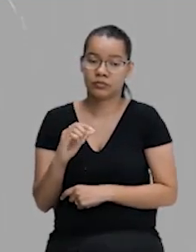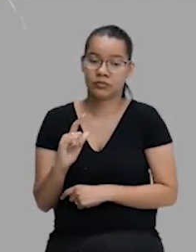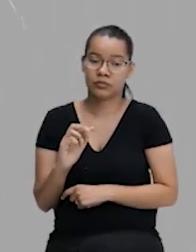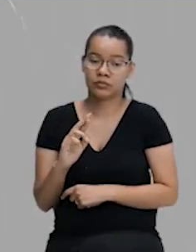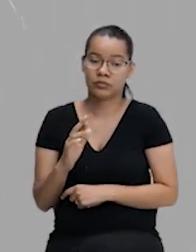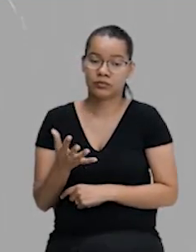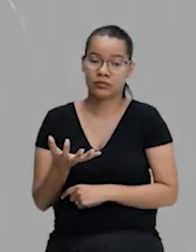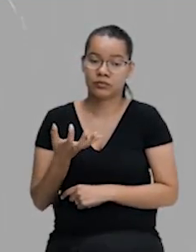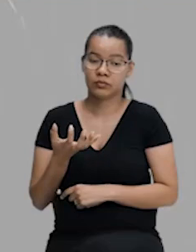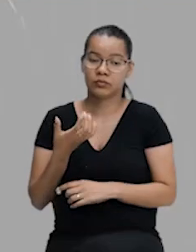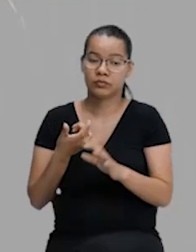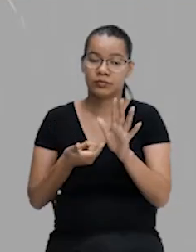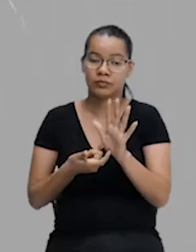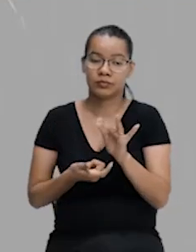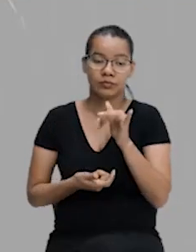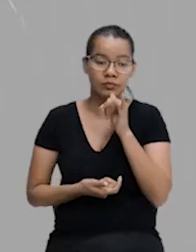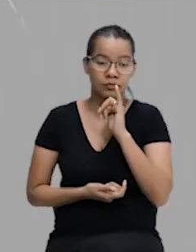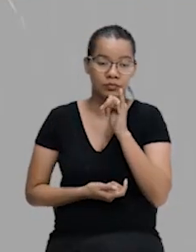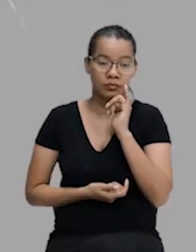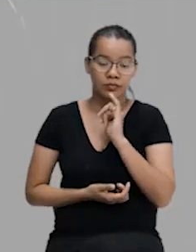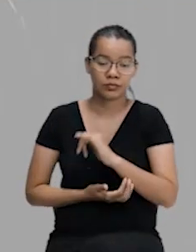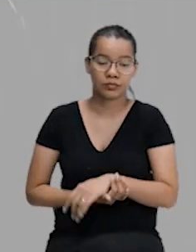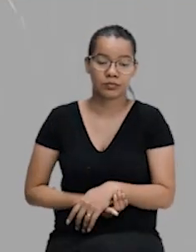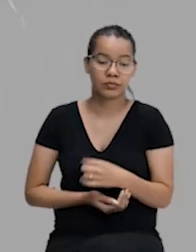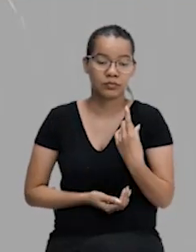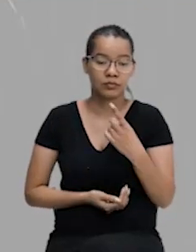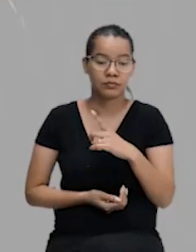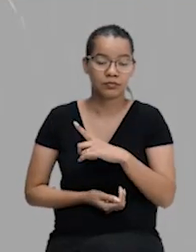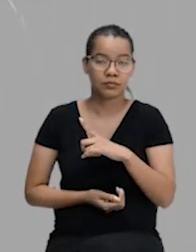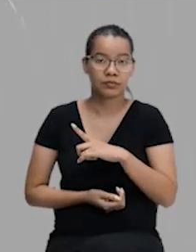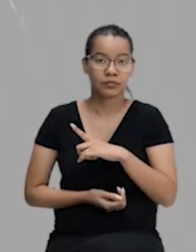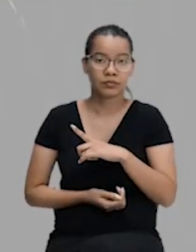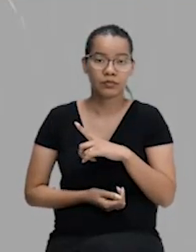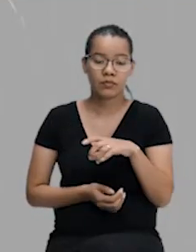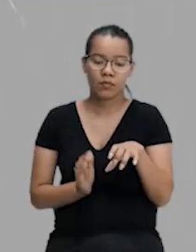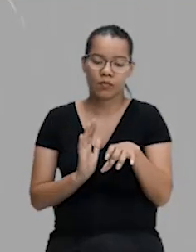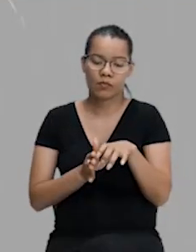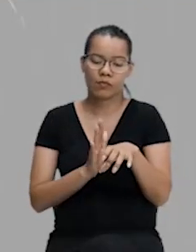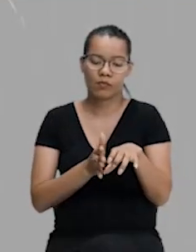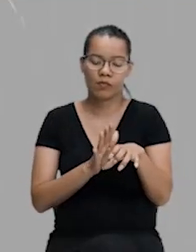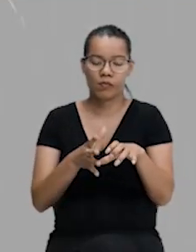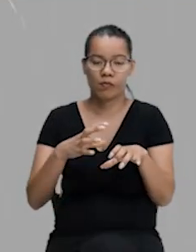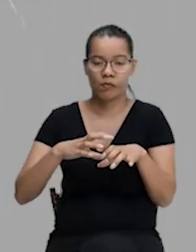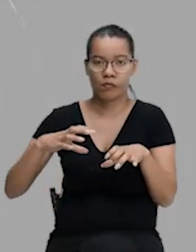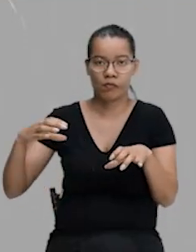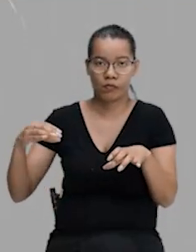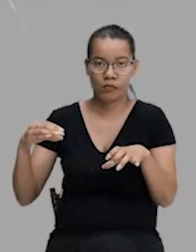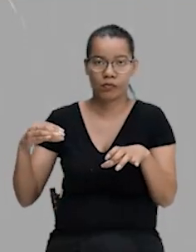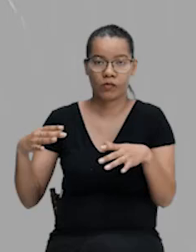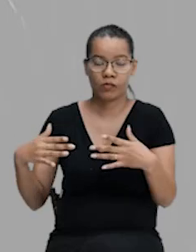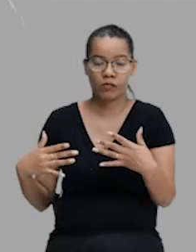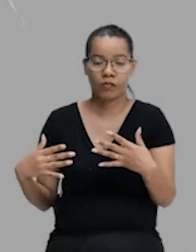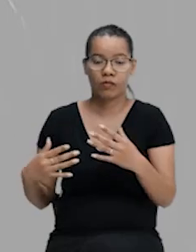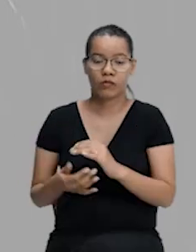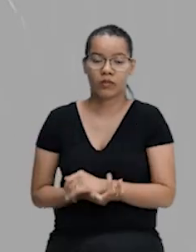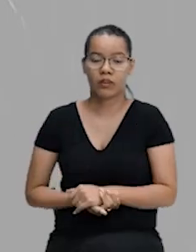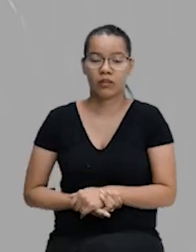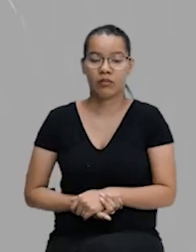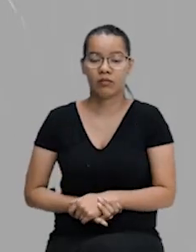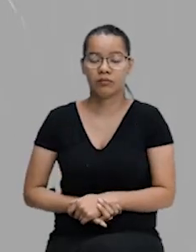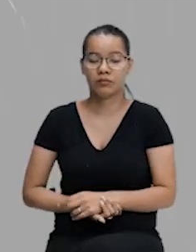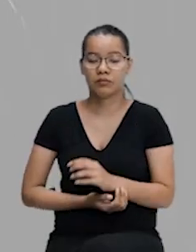vocês alguns exemplos. Por exemplo, aqui nós temos o abacaxi. Então, a essência do abacaxi é